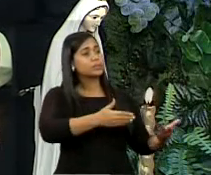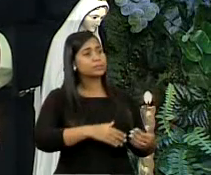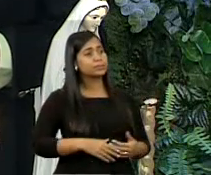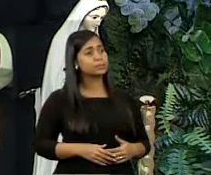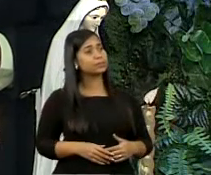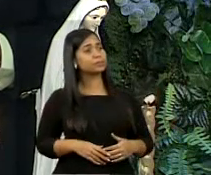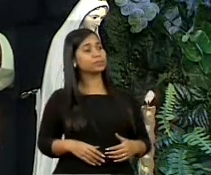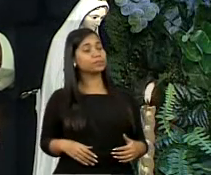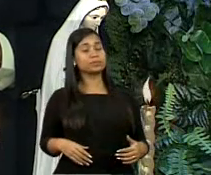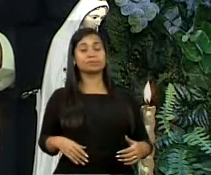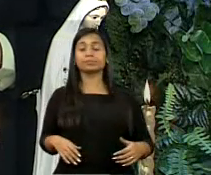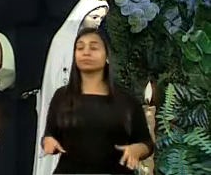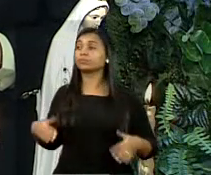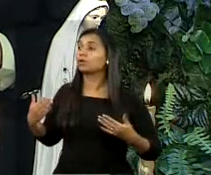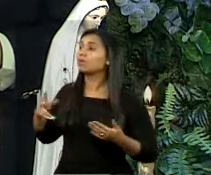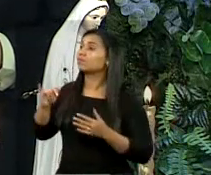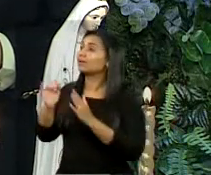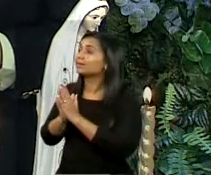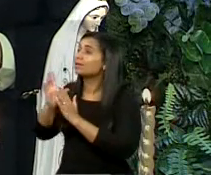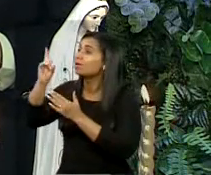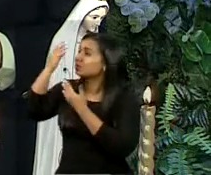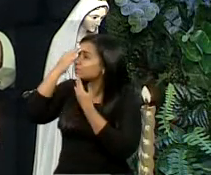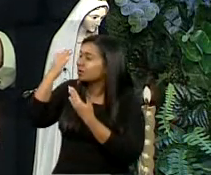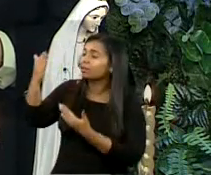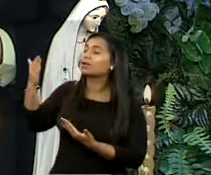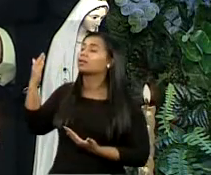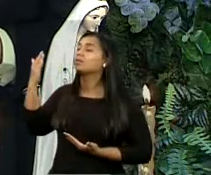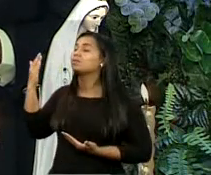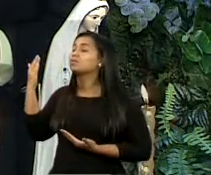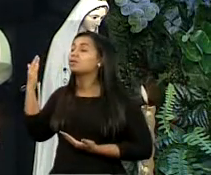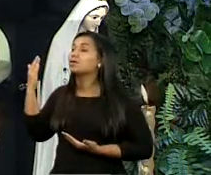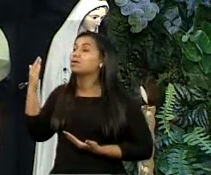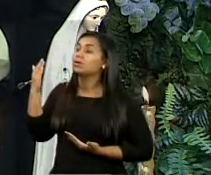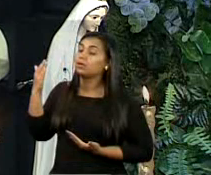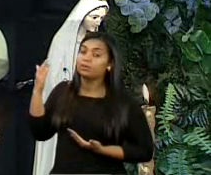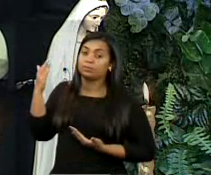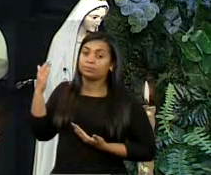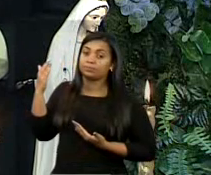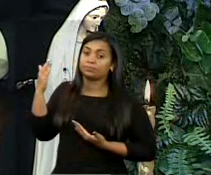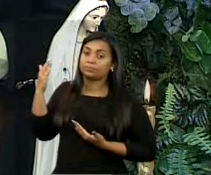amiga. Eu vou rezar em ação de graça. Sei.